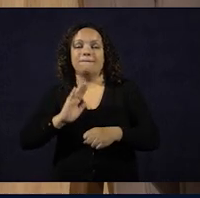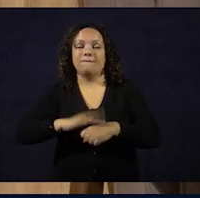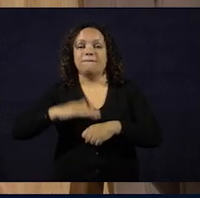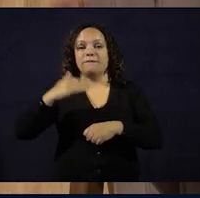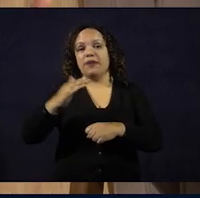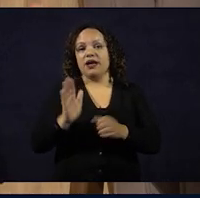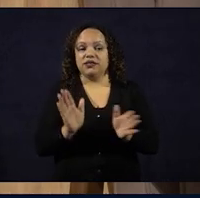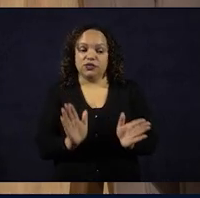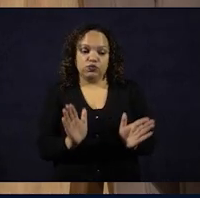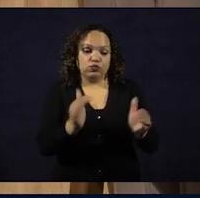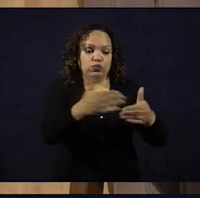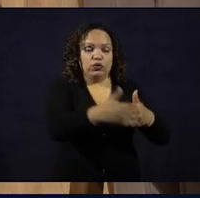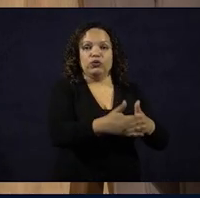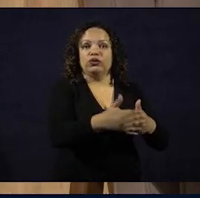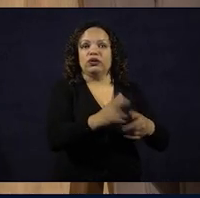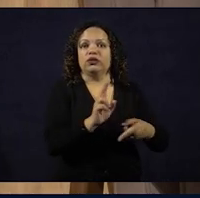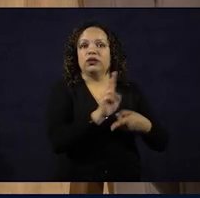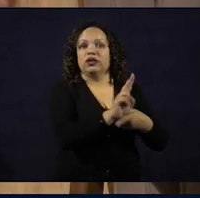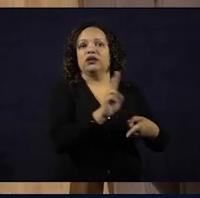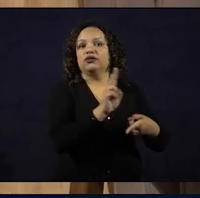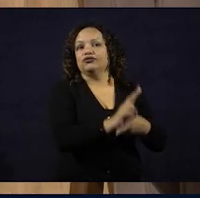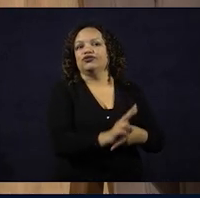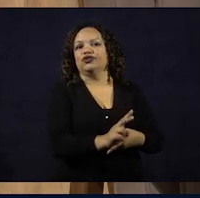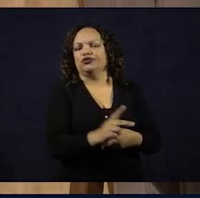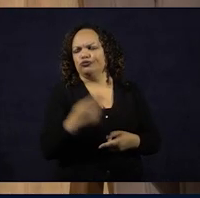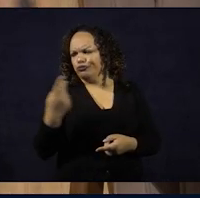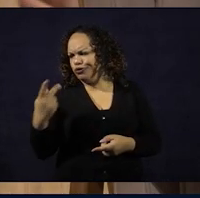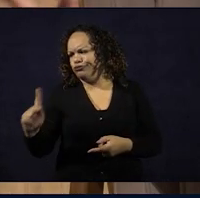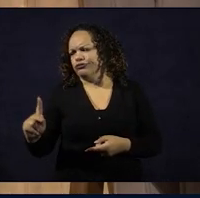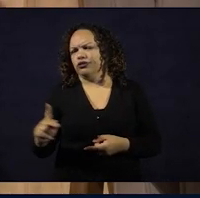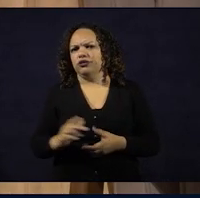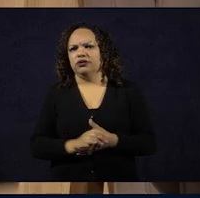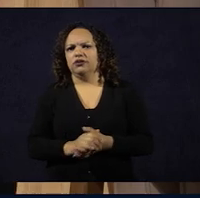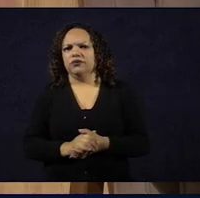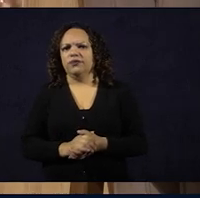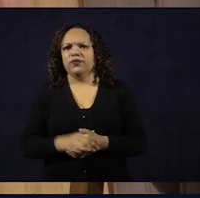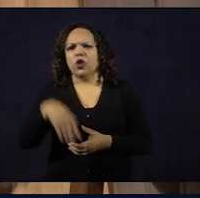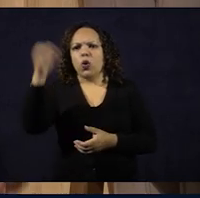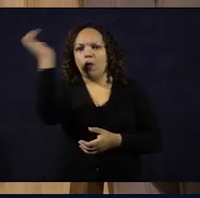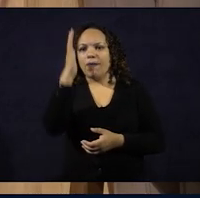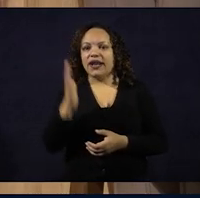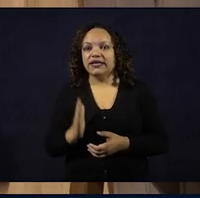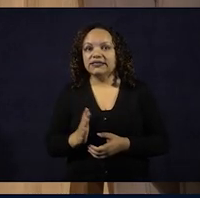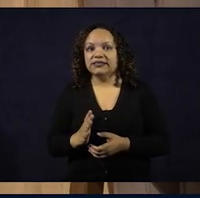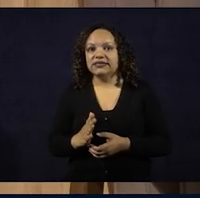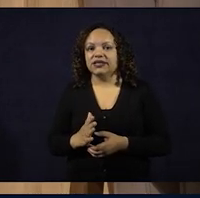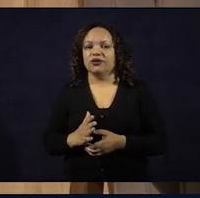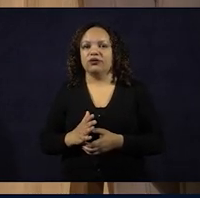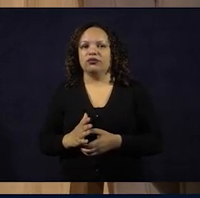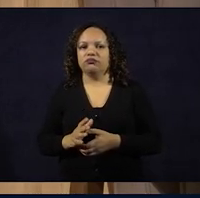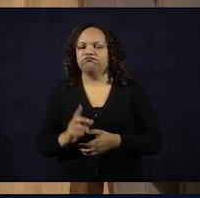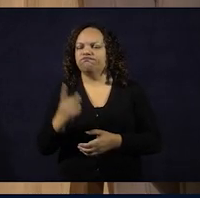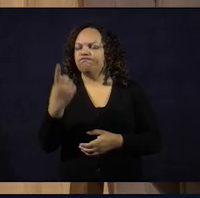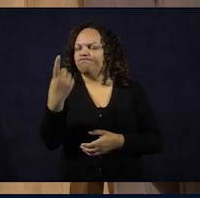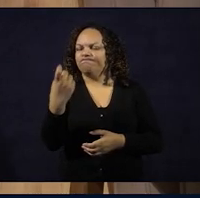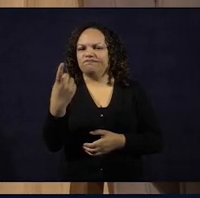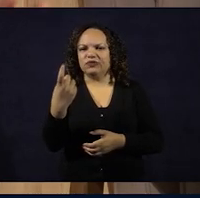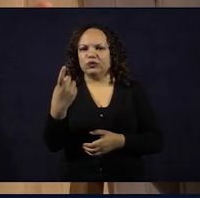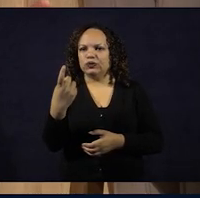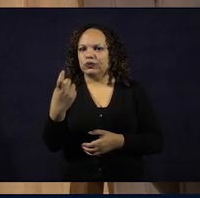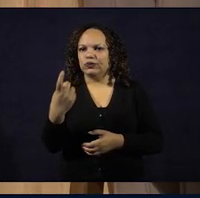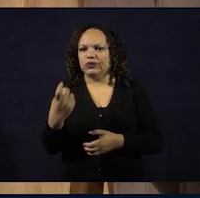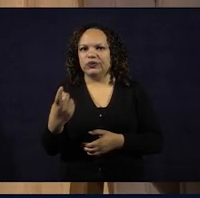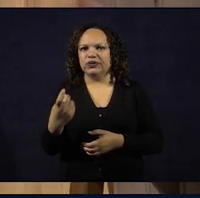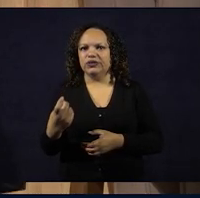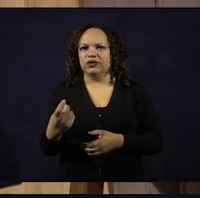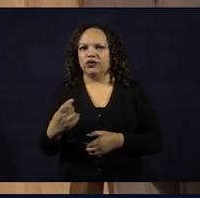tem de floresta no seu país né então assim quando se fala direito assim o Brasil tem uma posição muito única muito